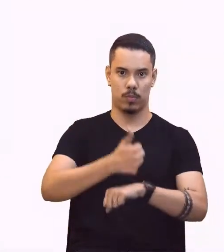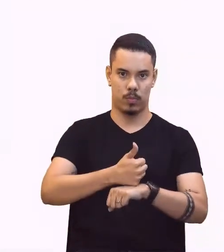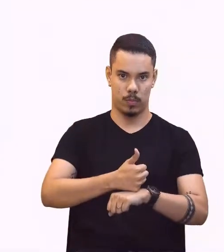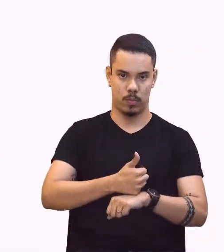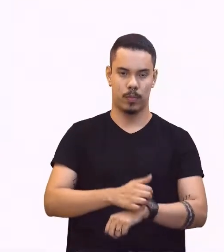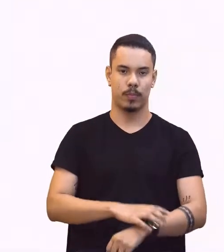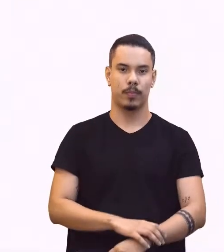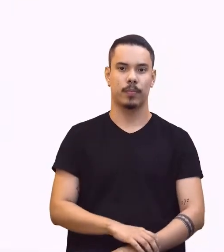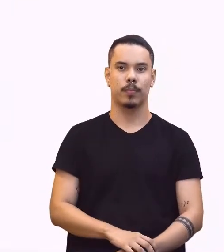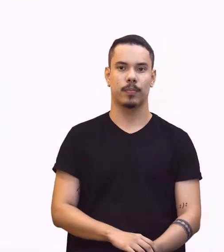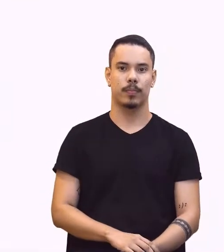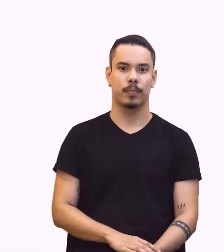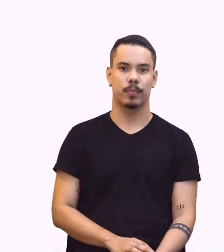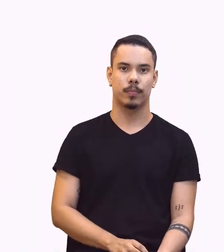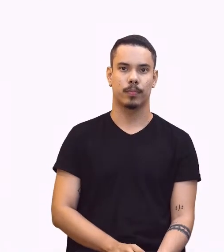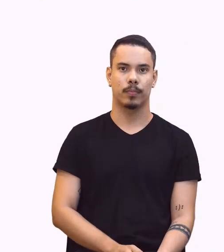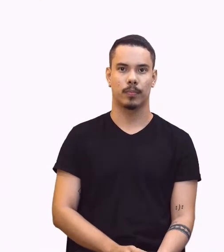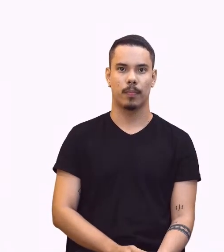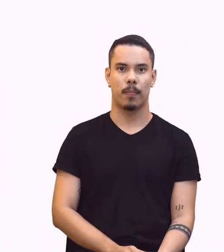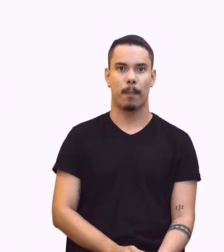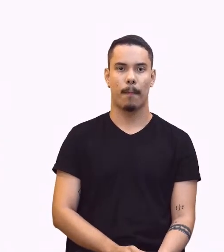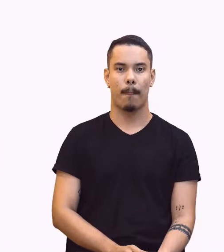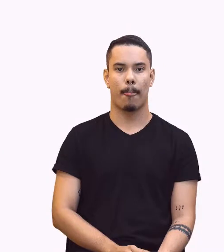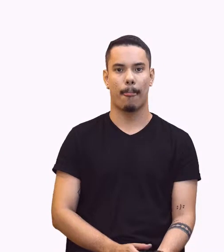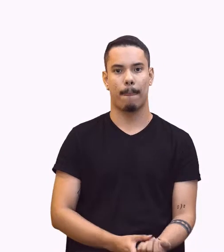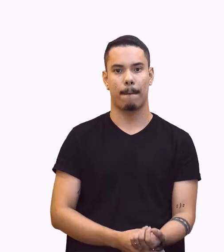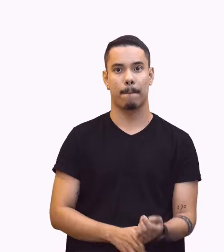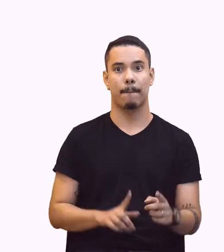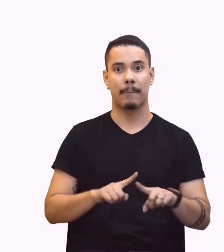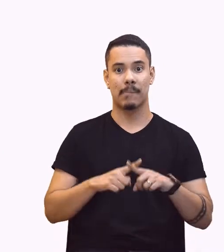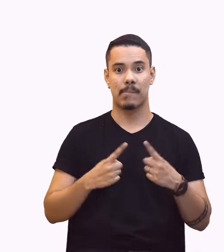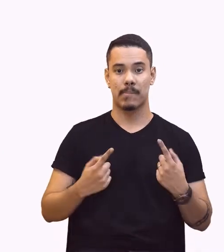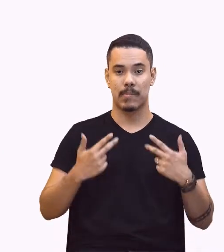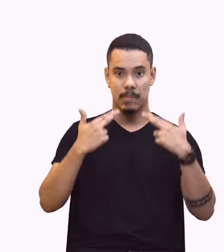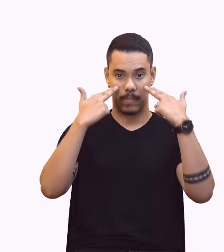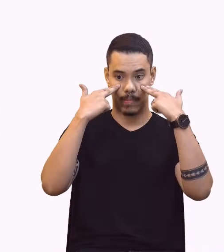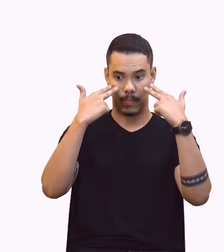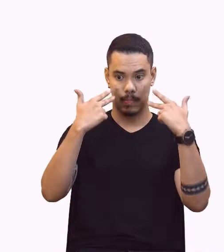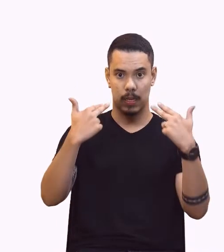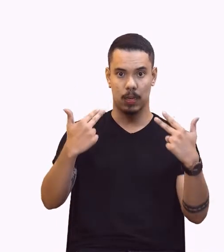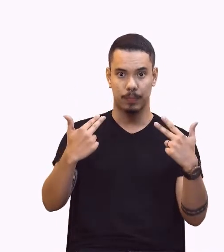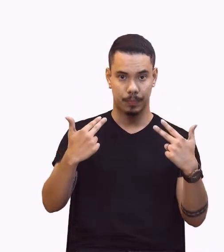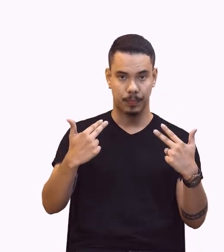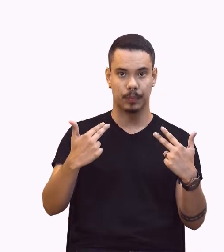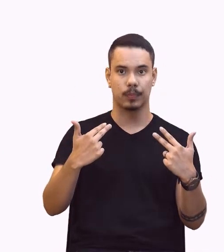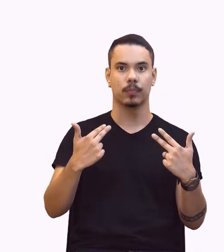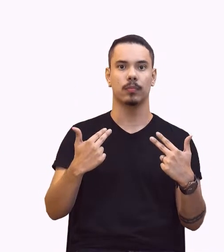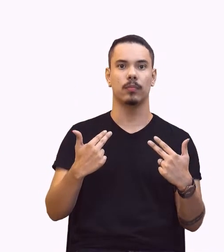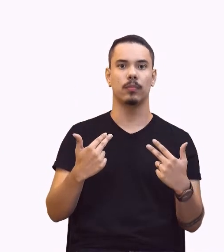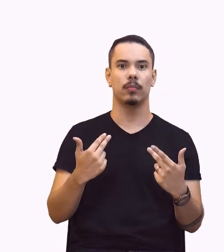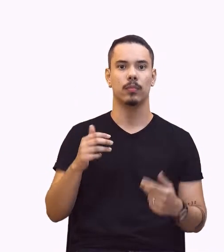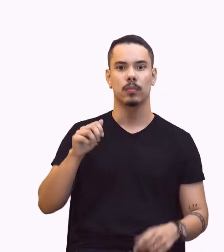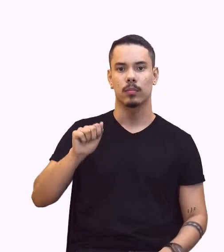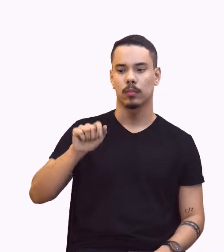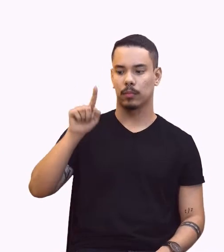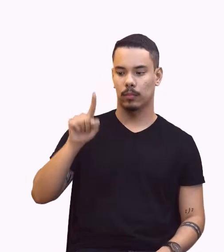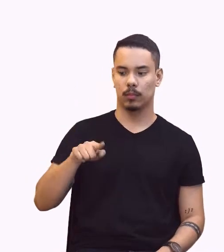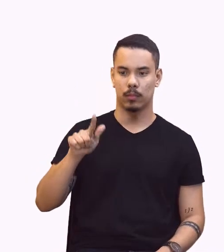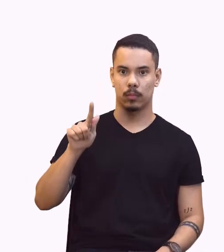voltar ao texto. A novidade é que as ágoras, as